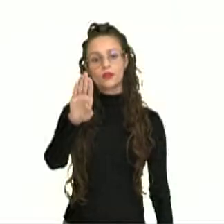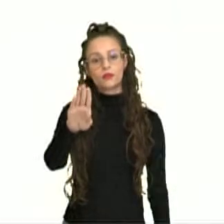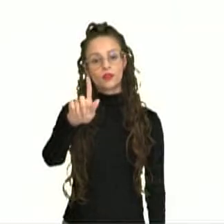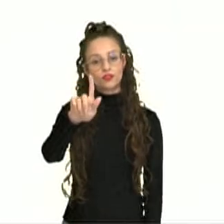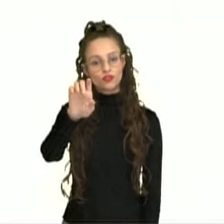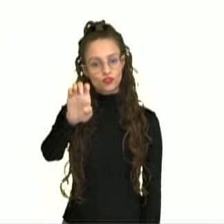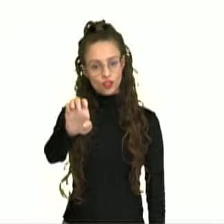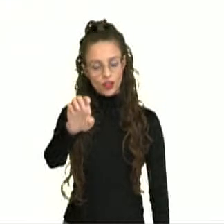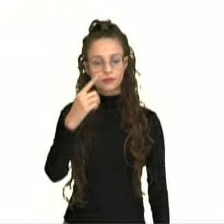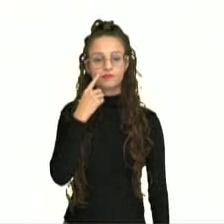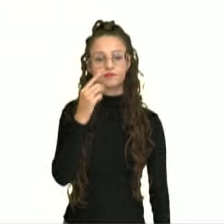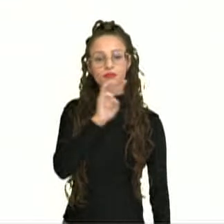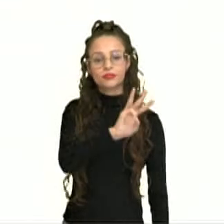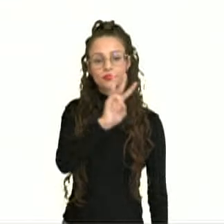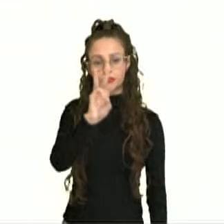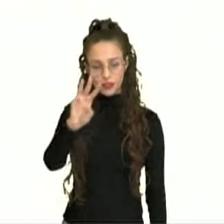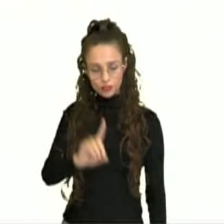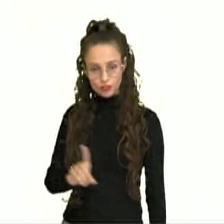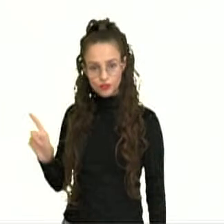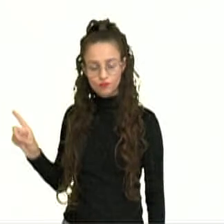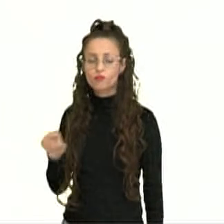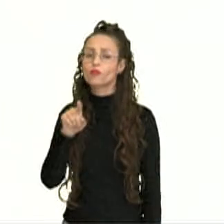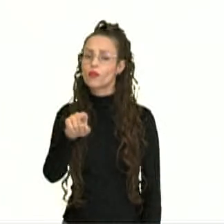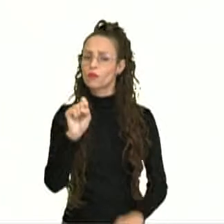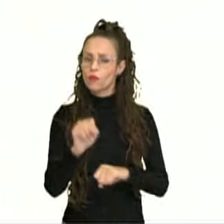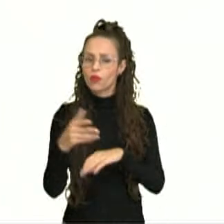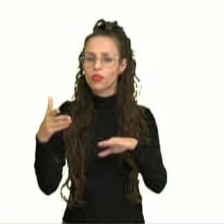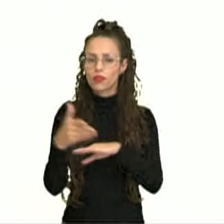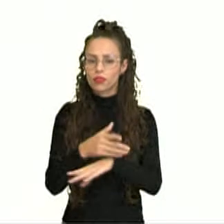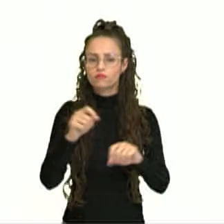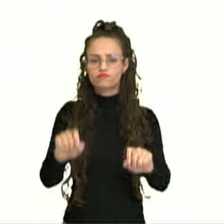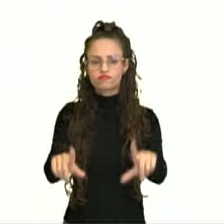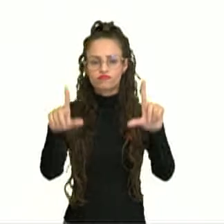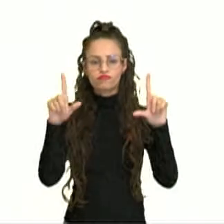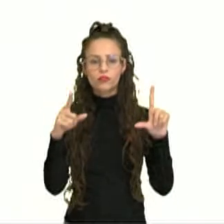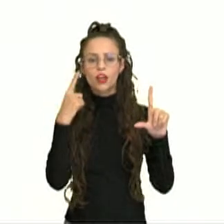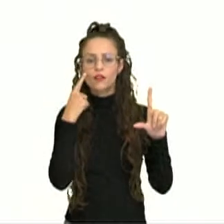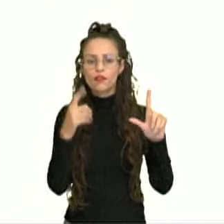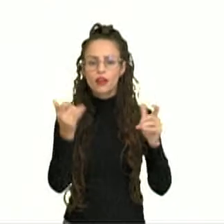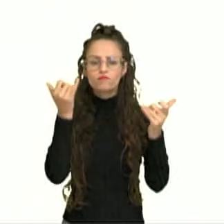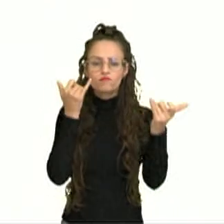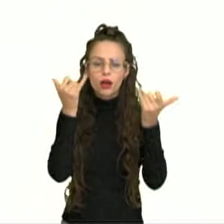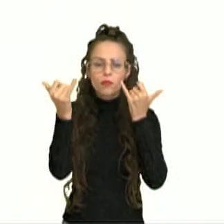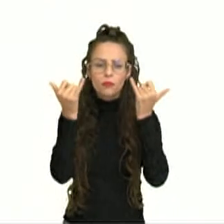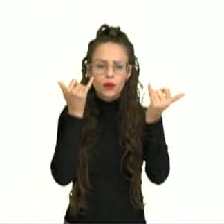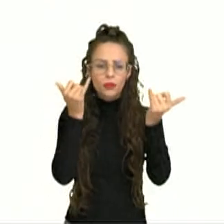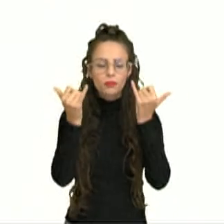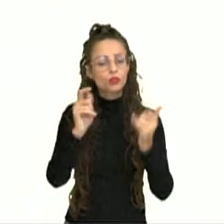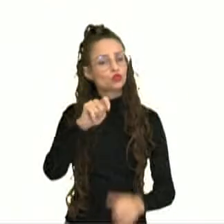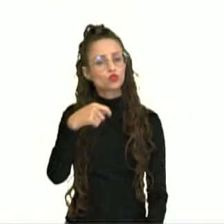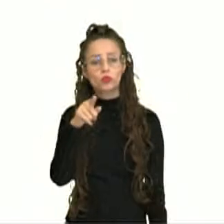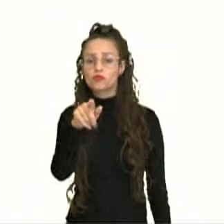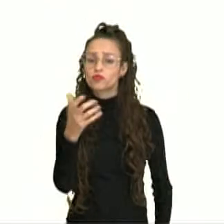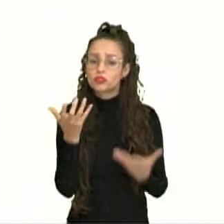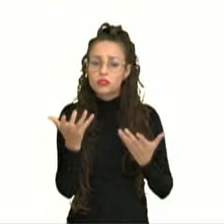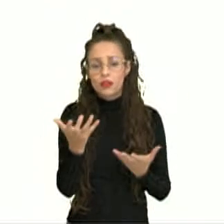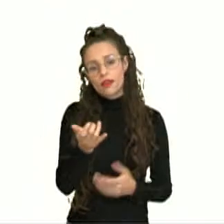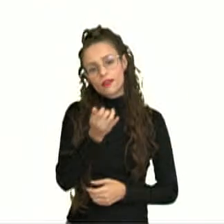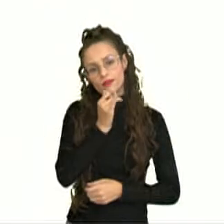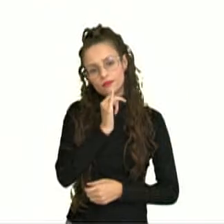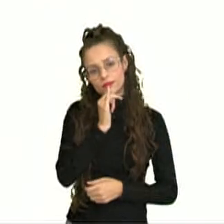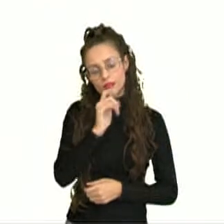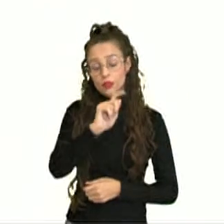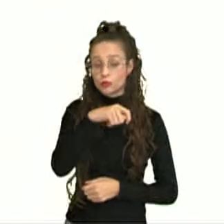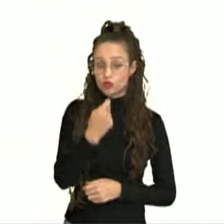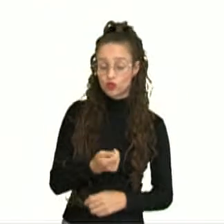educaibge.gov.br, onde você pode acessar algumas informações pertinentes ao que você queira. Por exemplo,